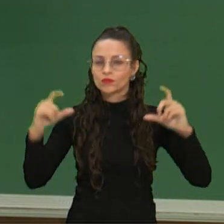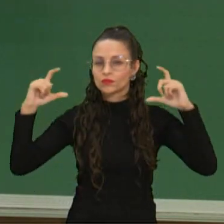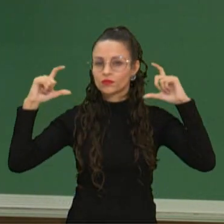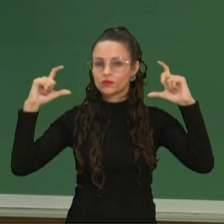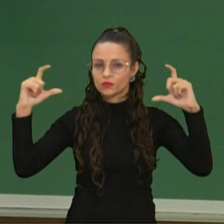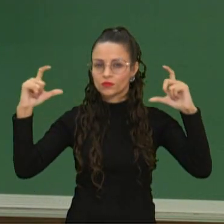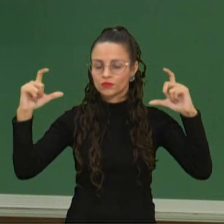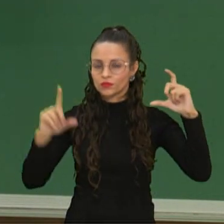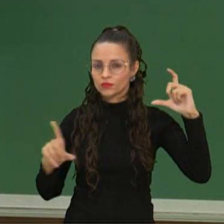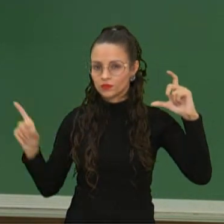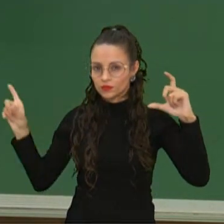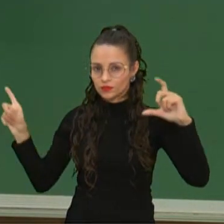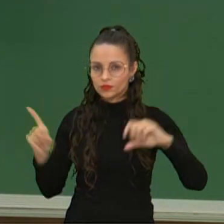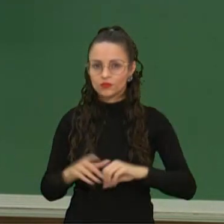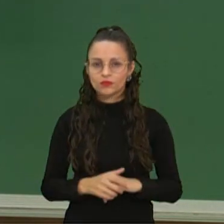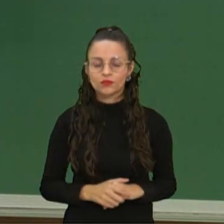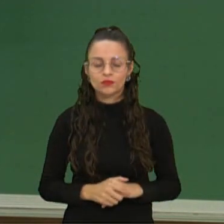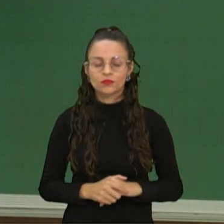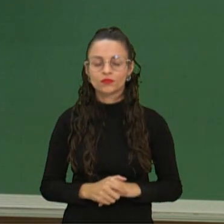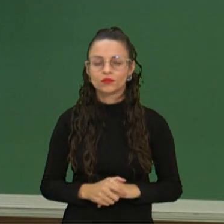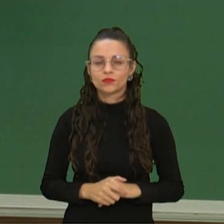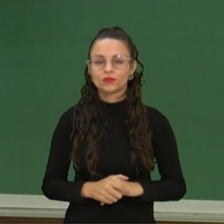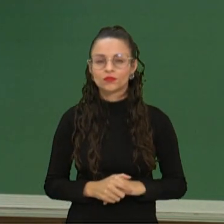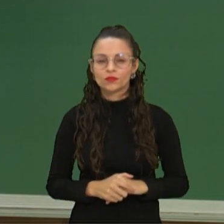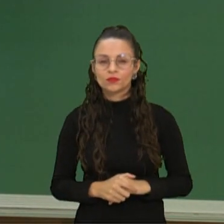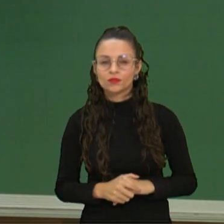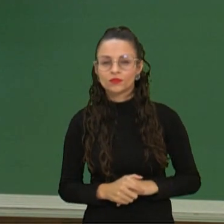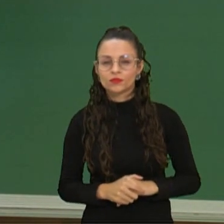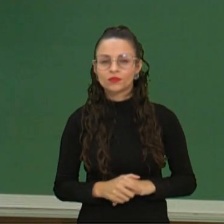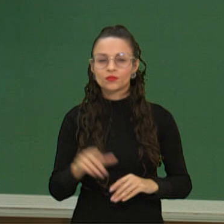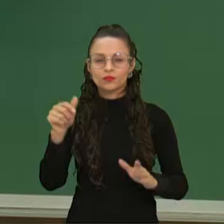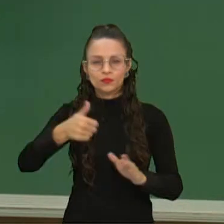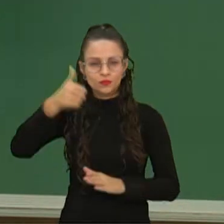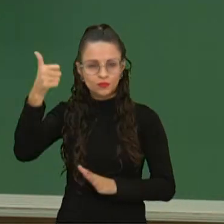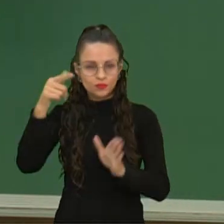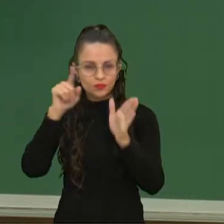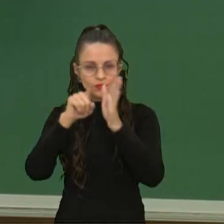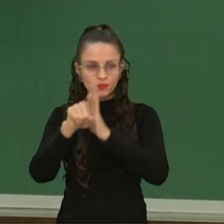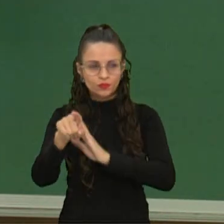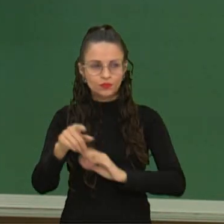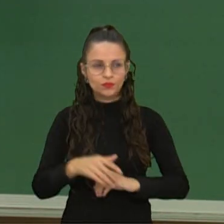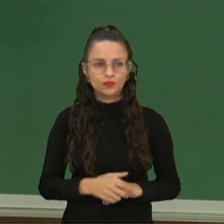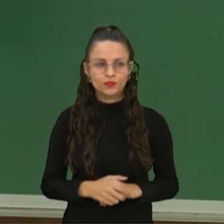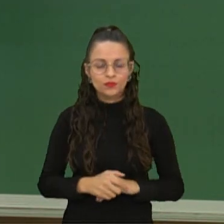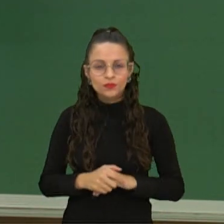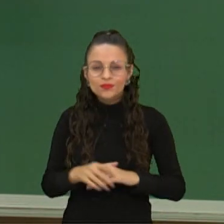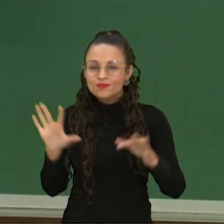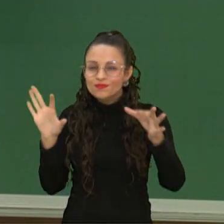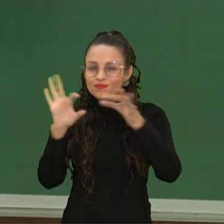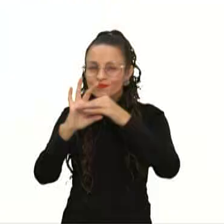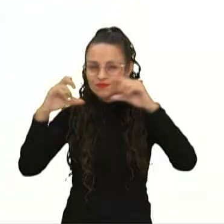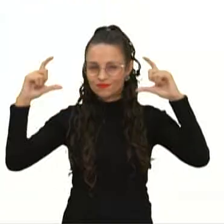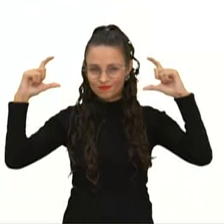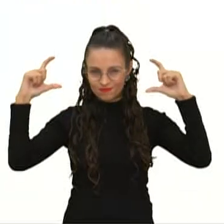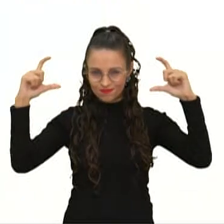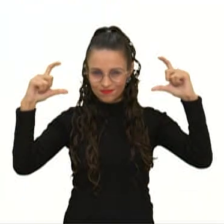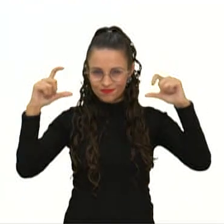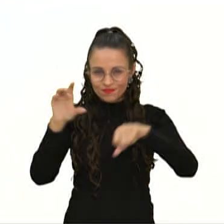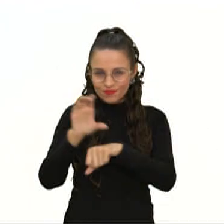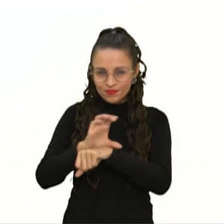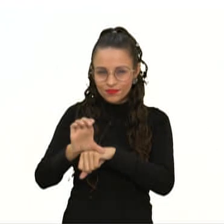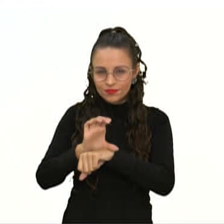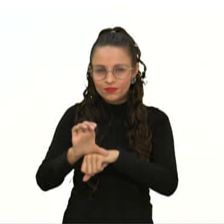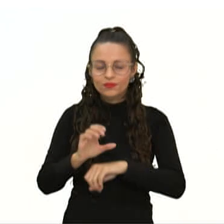pedaço aqui, não é no texto inteiro. Eu separei para vocês. E a primeira pergunta é, de acordo com esse pedaço aqui, what's